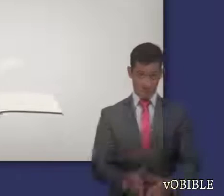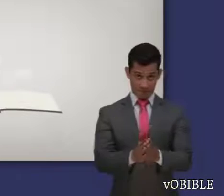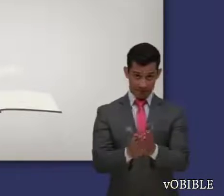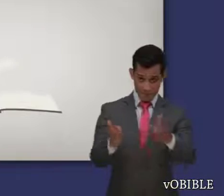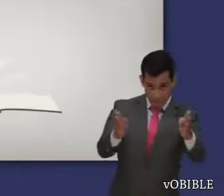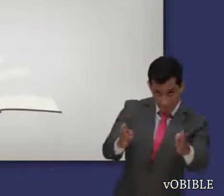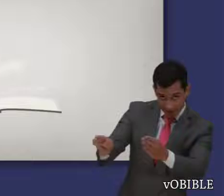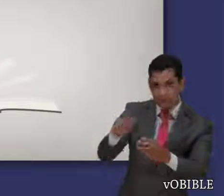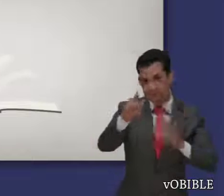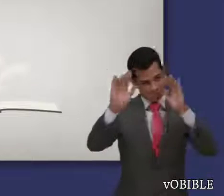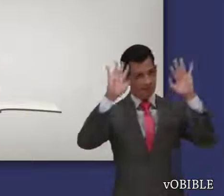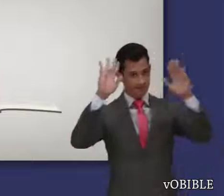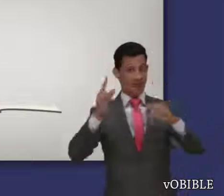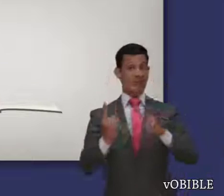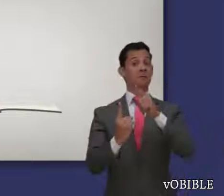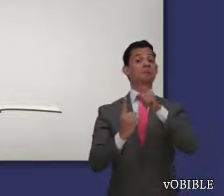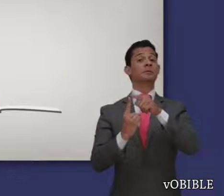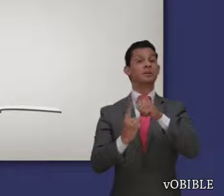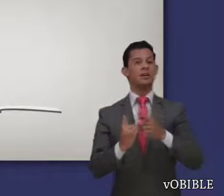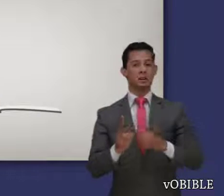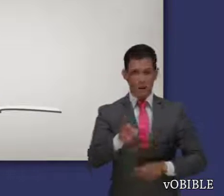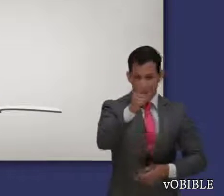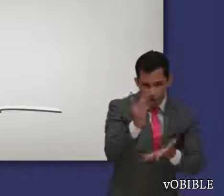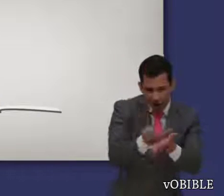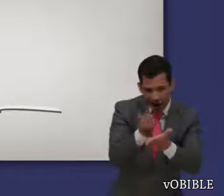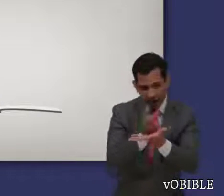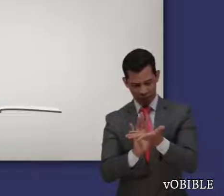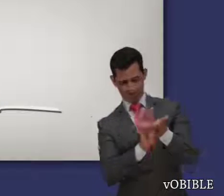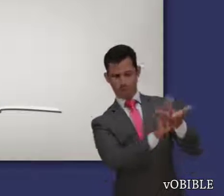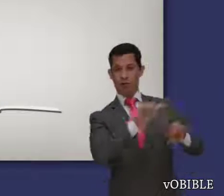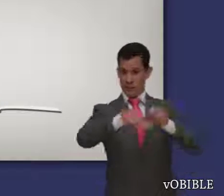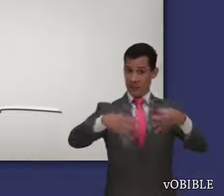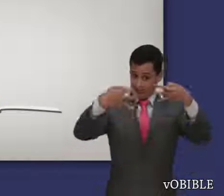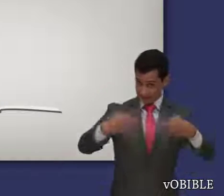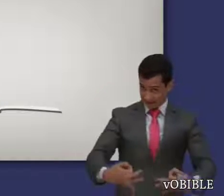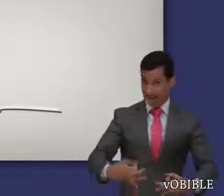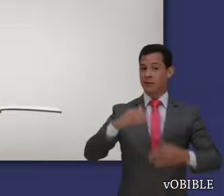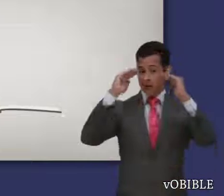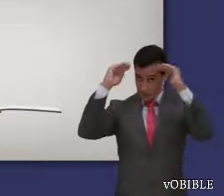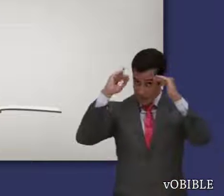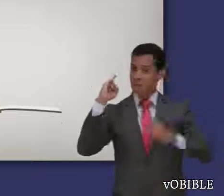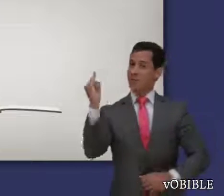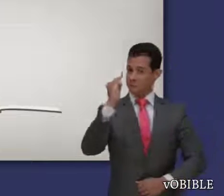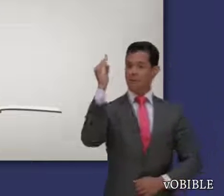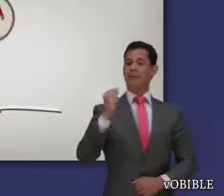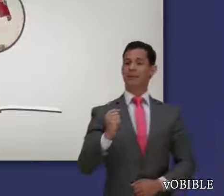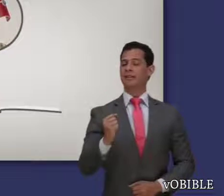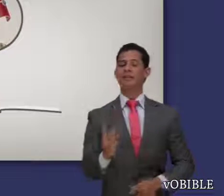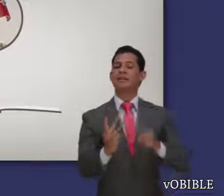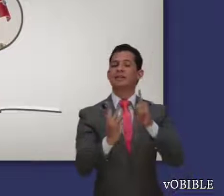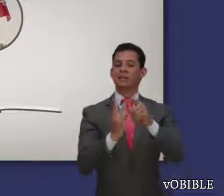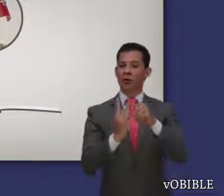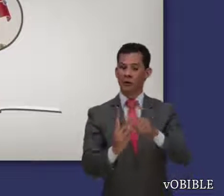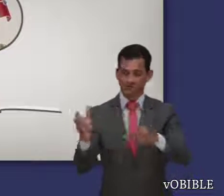Ao ler Efésios, veja a importância de nos revestir da nova personalidade, que está de acordo com a vontade de Jeová.